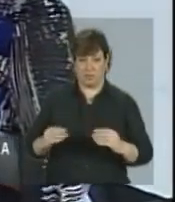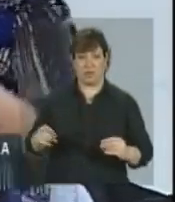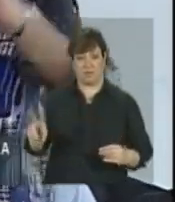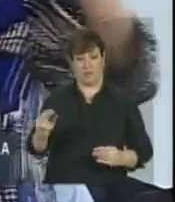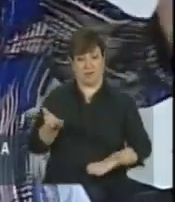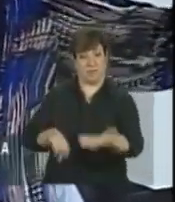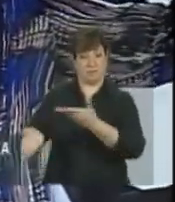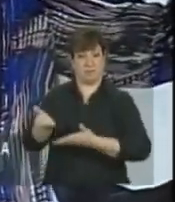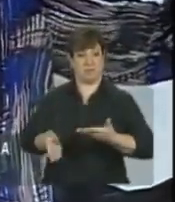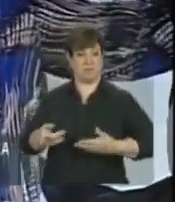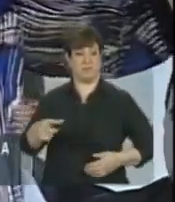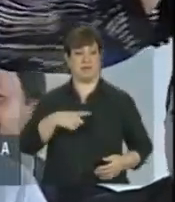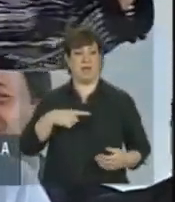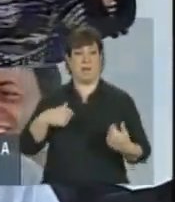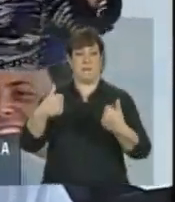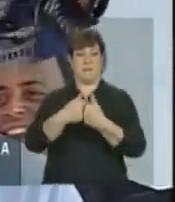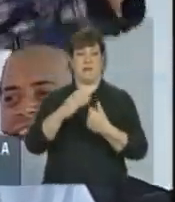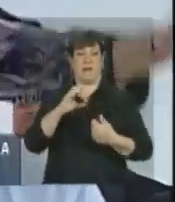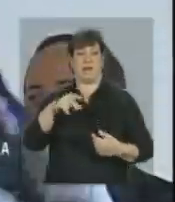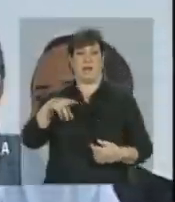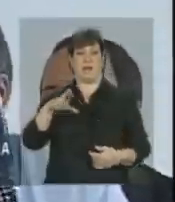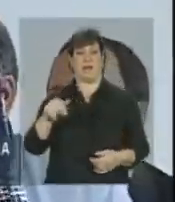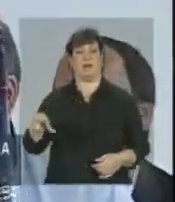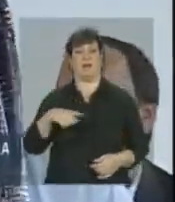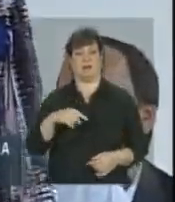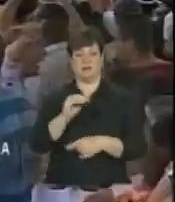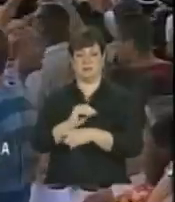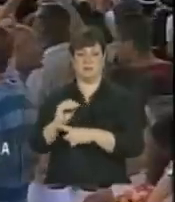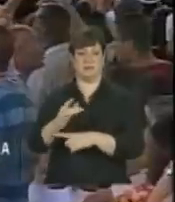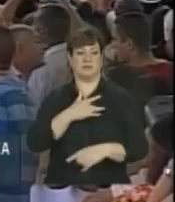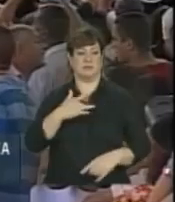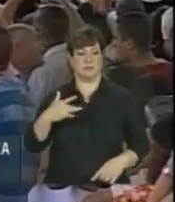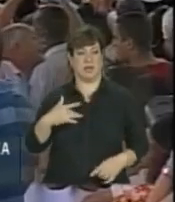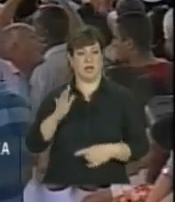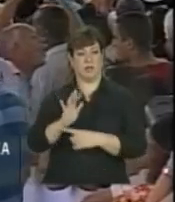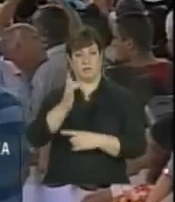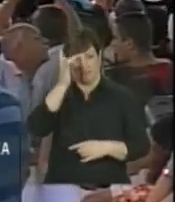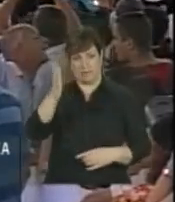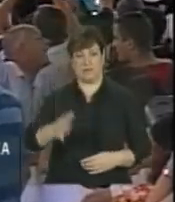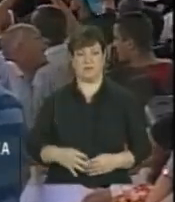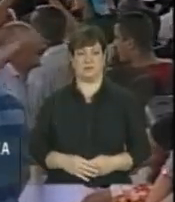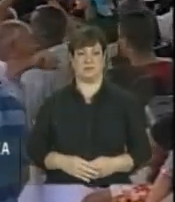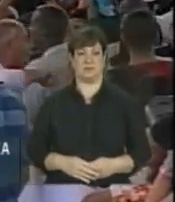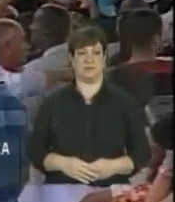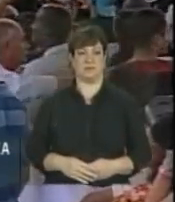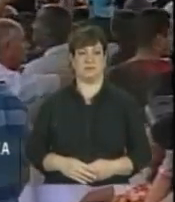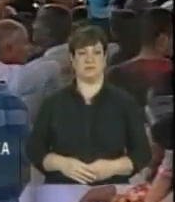ser atendido, ele está pertinho da clínica, e isso vai facilitar.